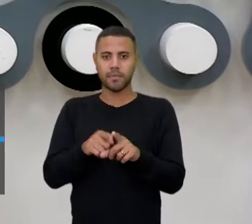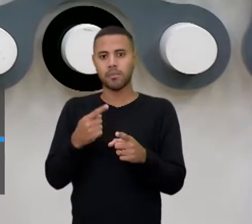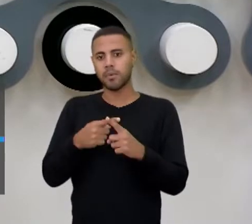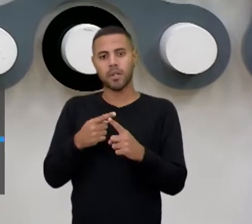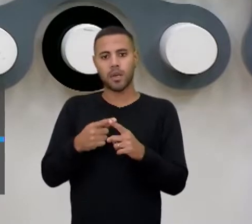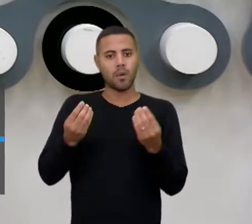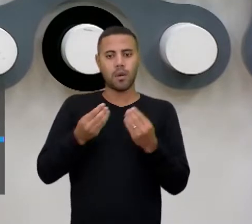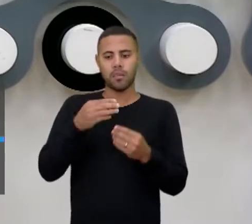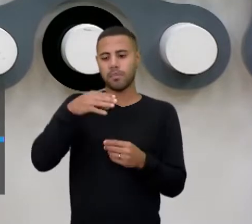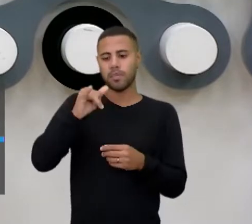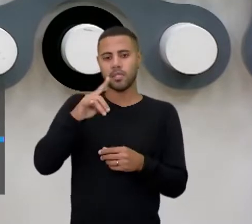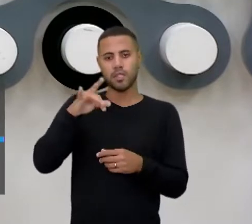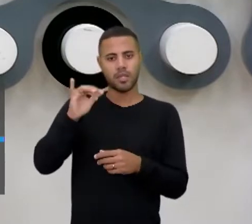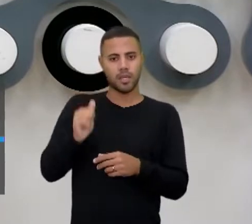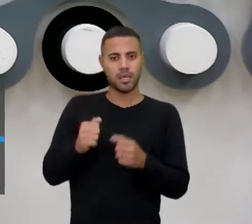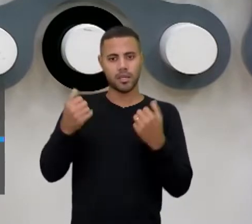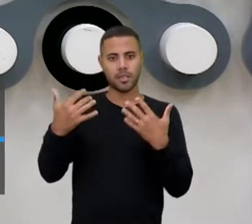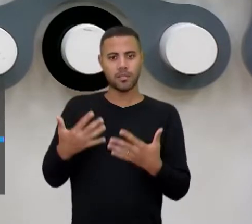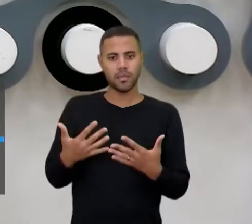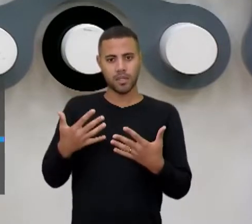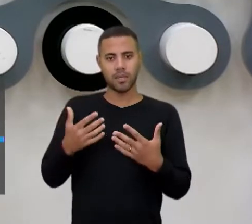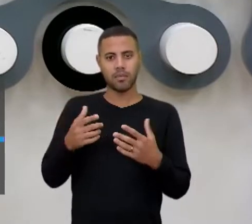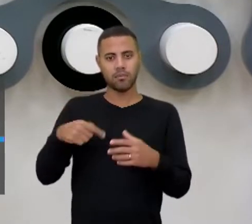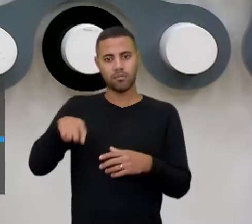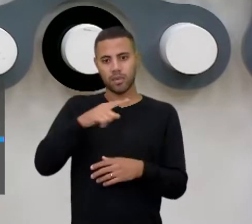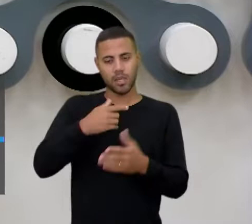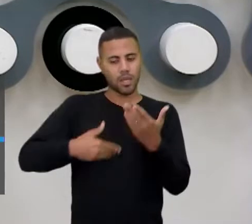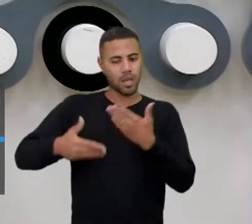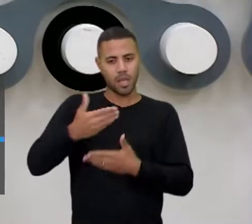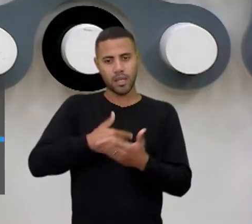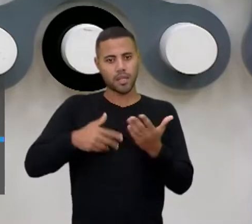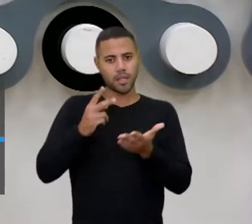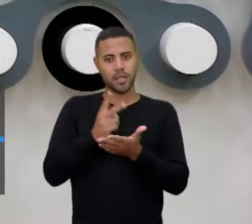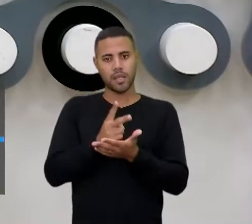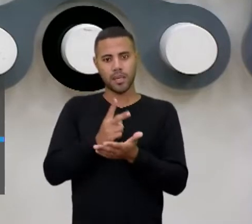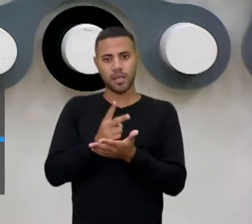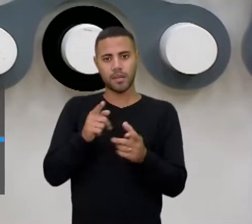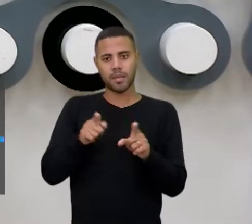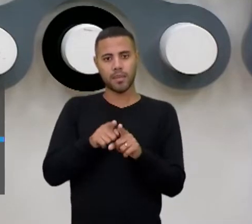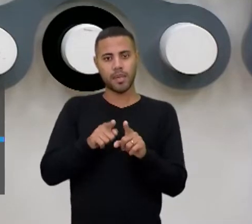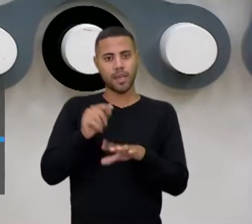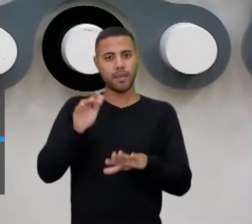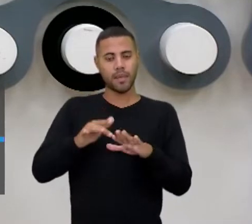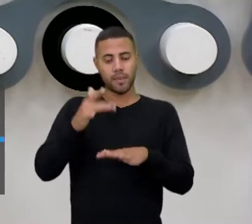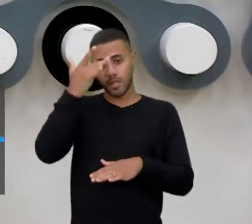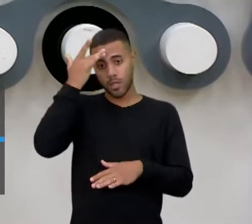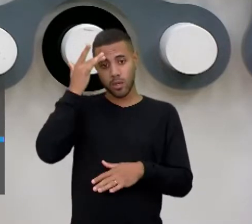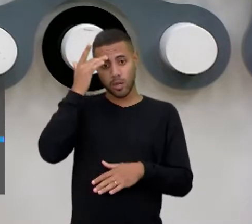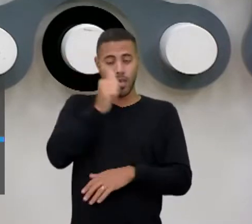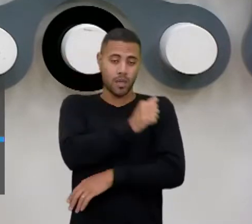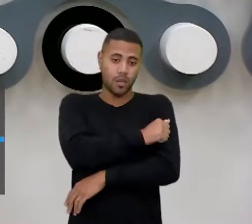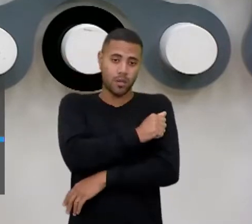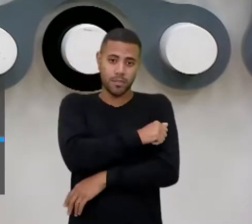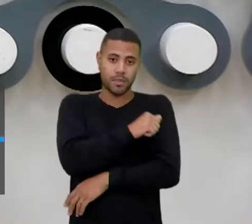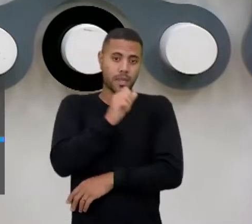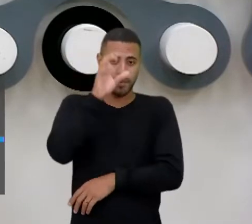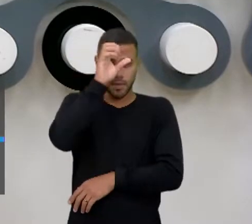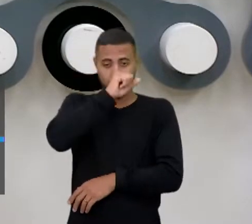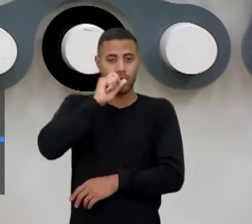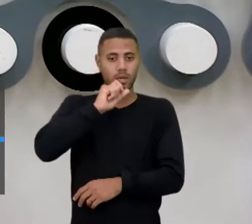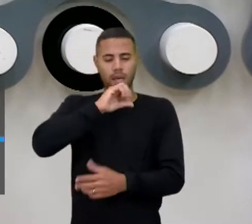Porque é necessário que, ao interagir nesse ambiente, os internautas saibam que existe ali, é um